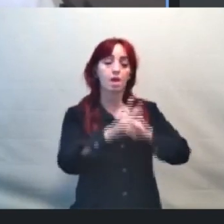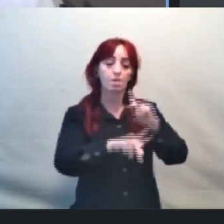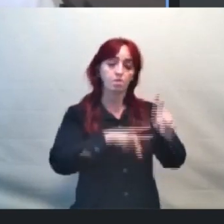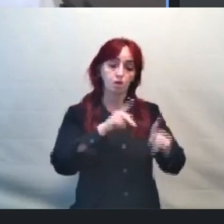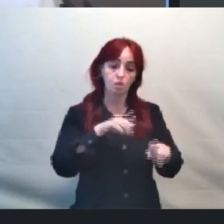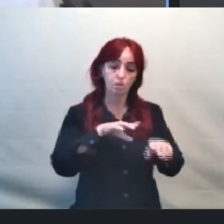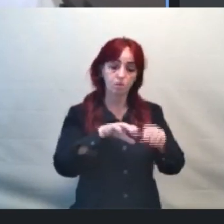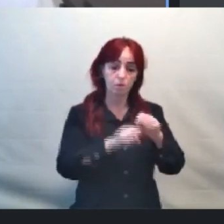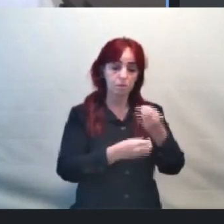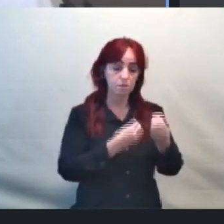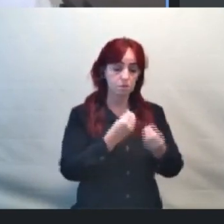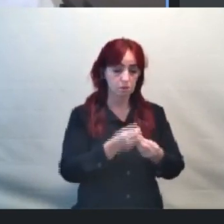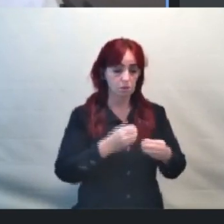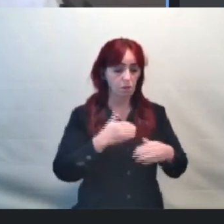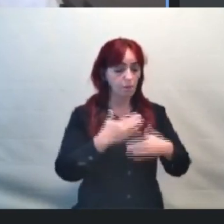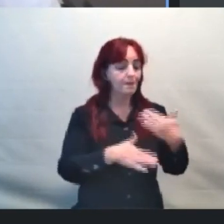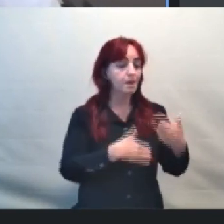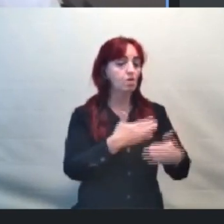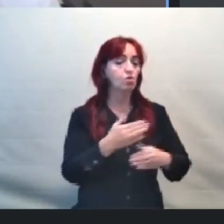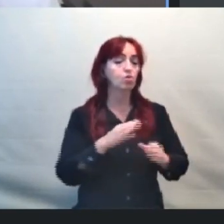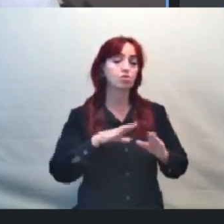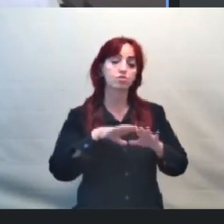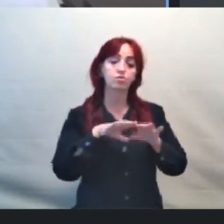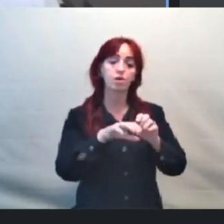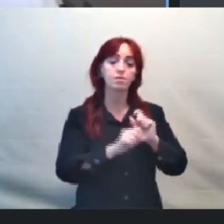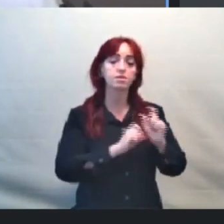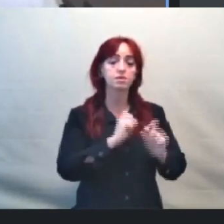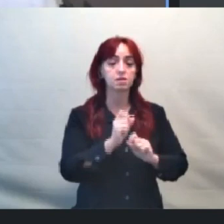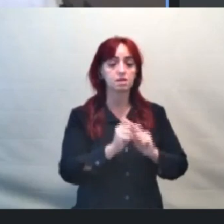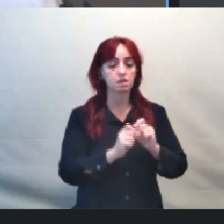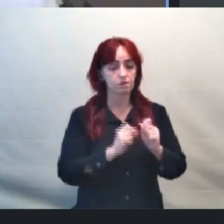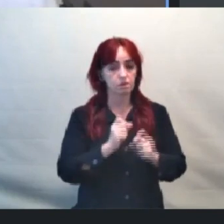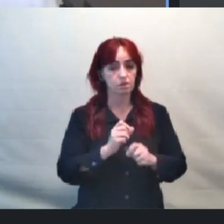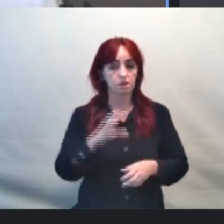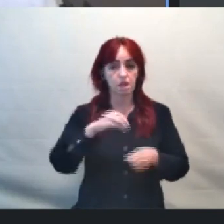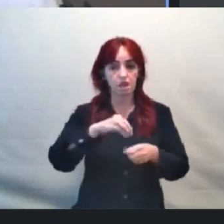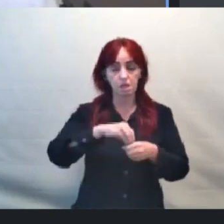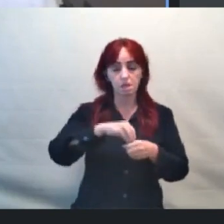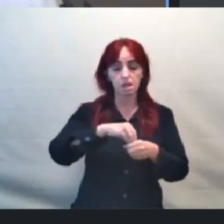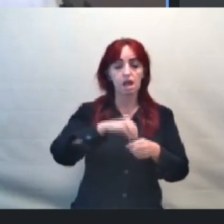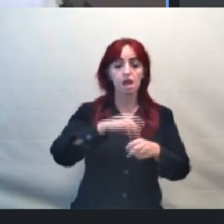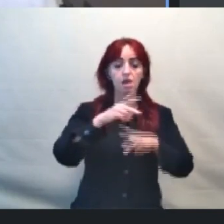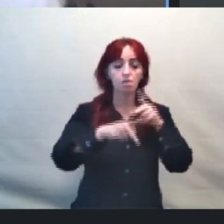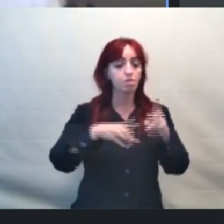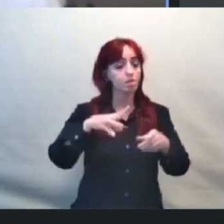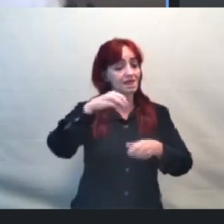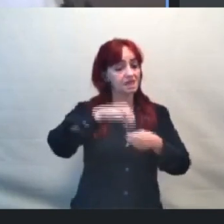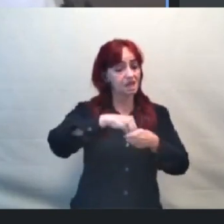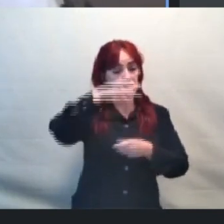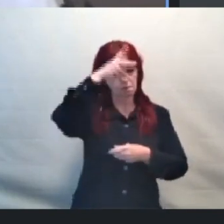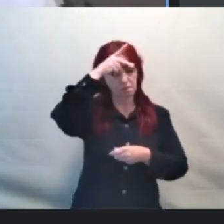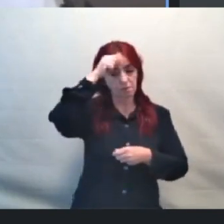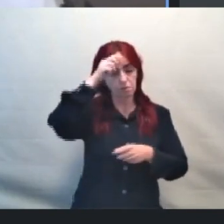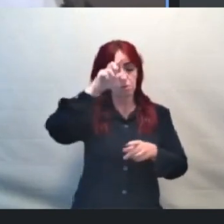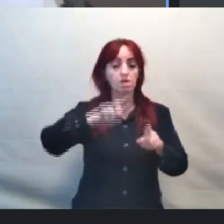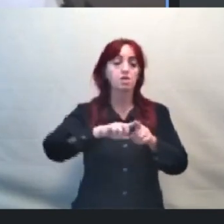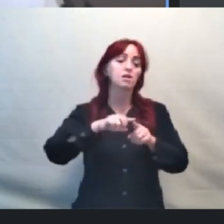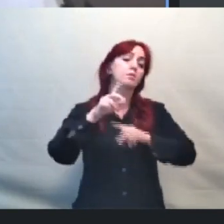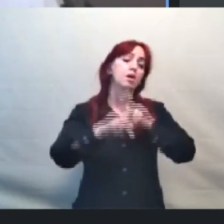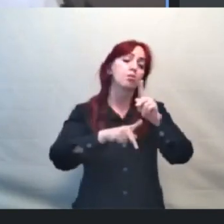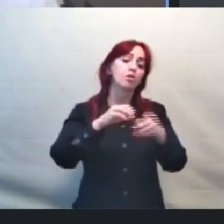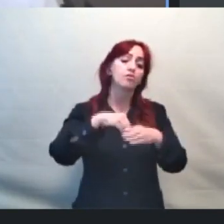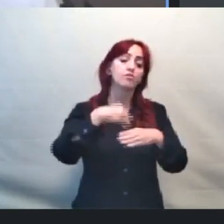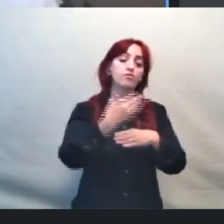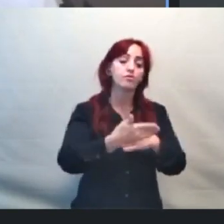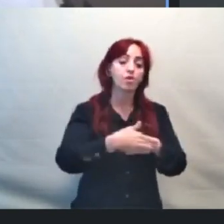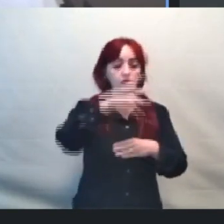formativo, né, como percurso formativo, público interno da prefeitura e também público externo, né? Nós temos parcerias importantes com a Guarda